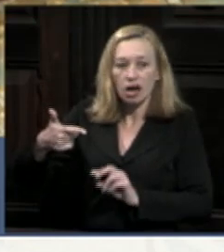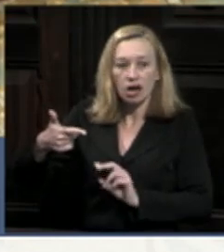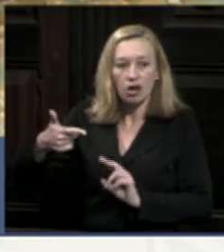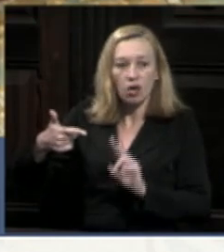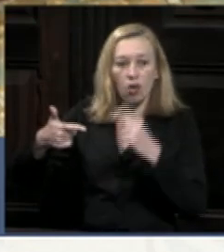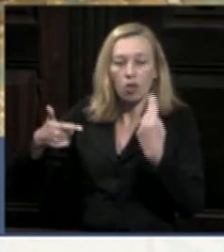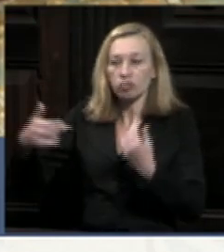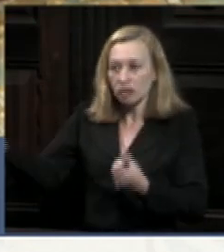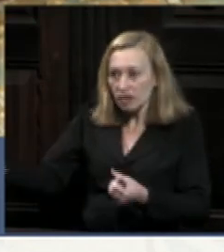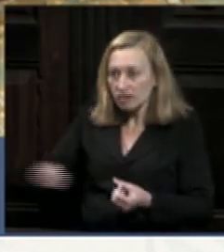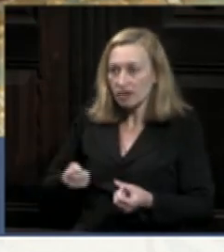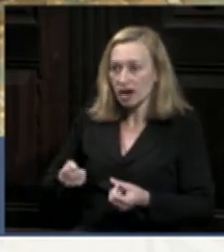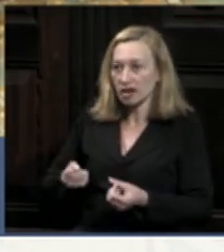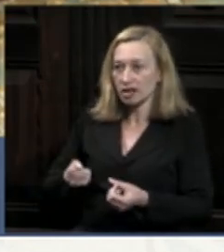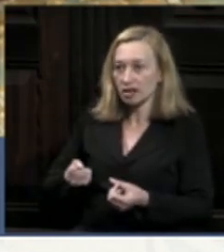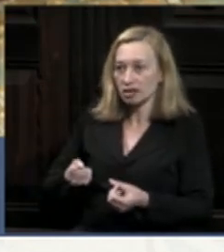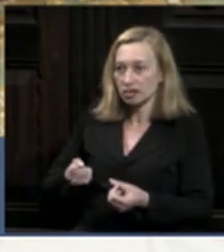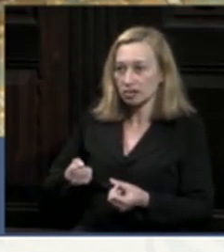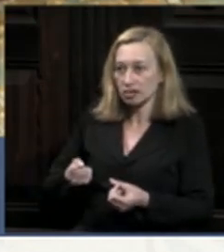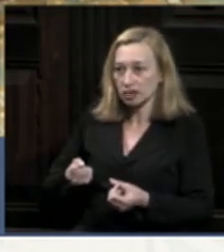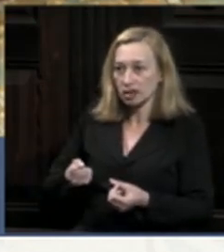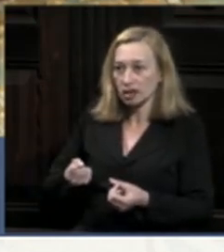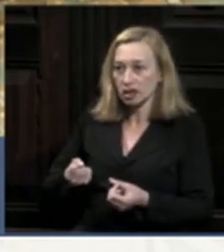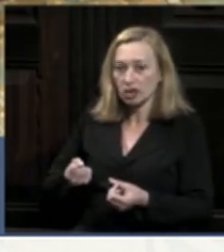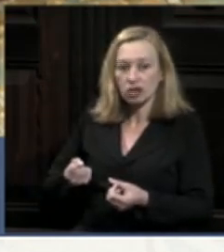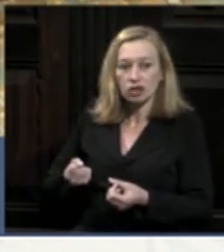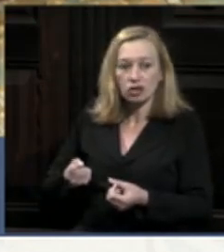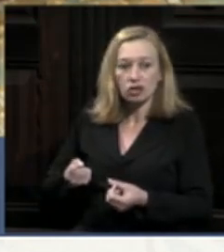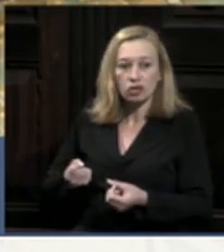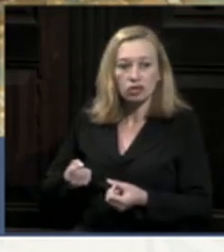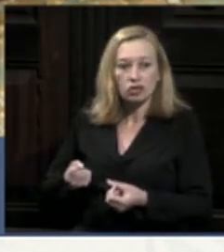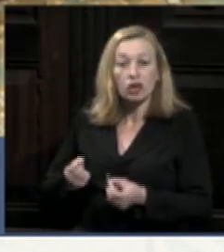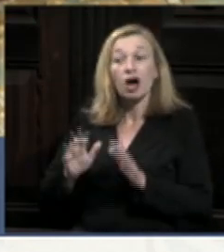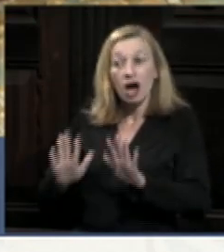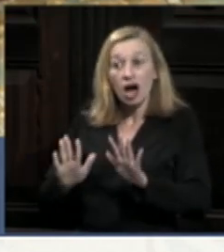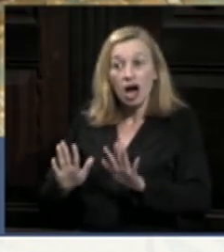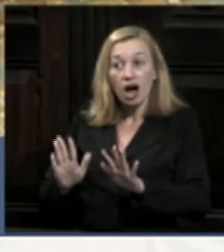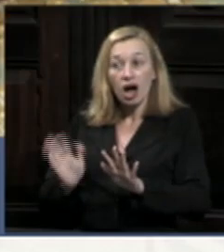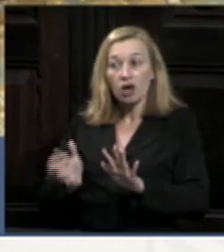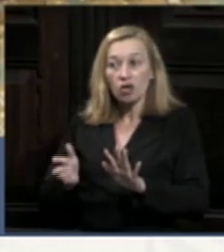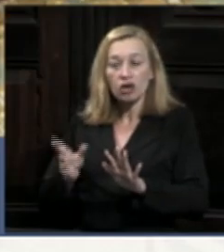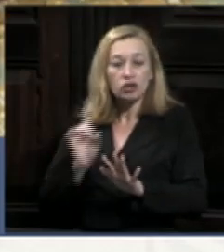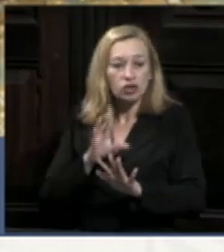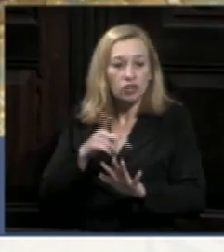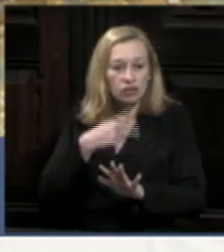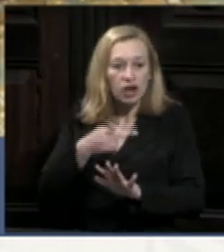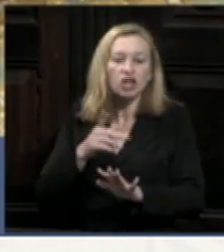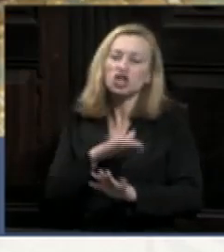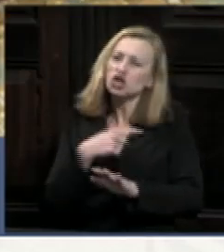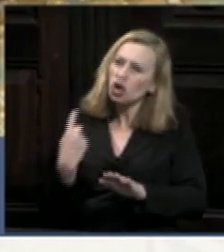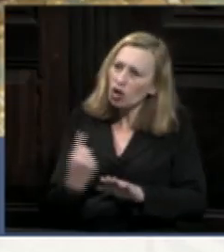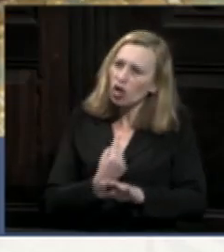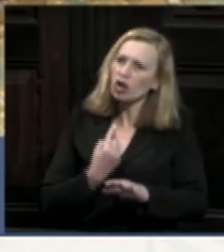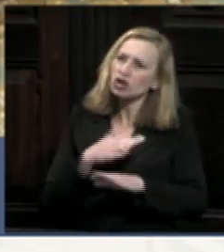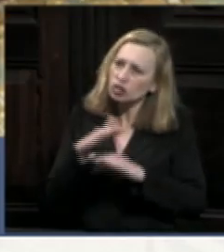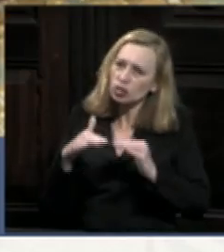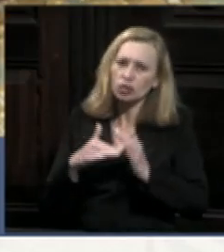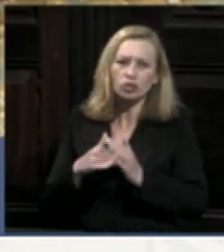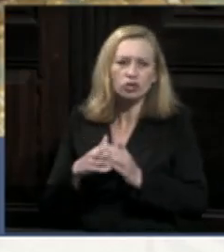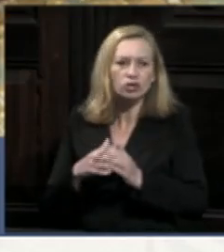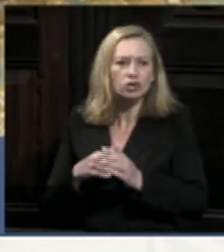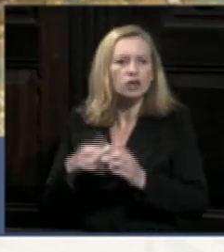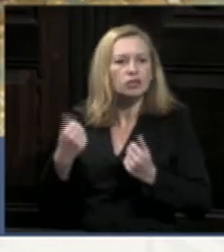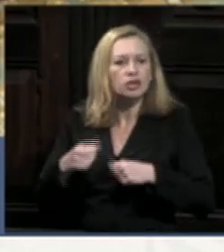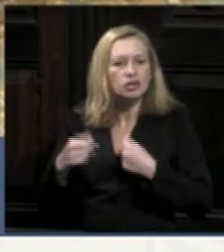ao candidato a presidente da república da direita jair bolsonaro agora só acrescento eu acho que todos nós teremos de